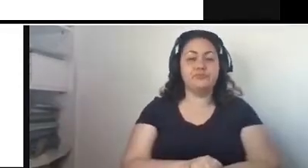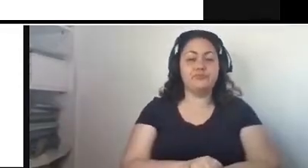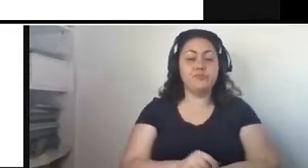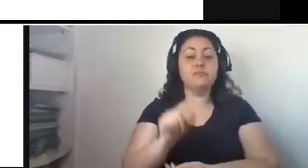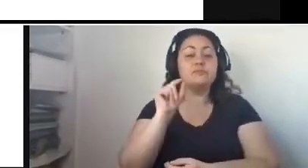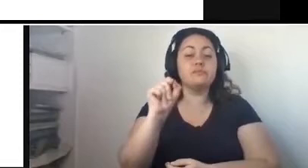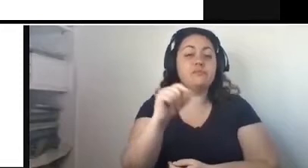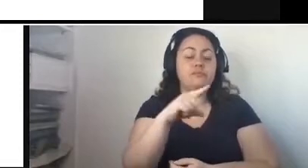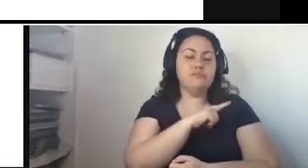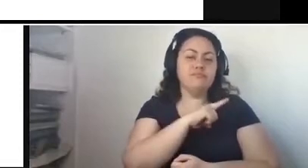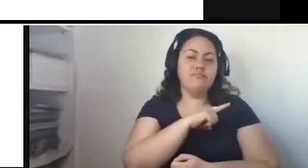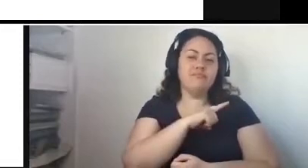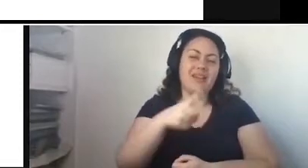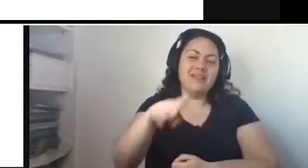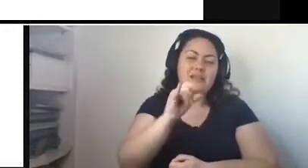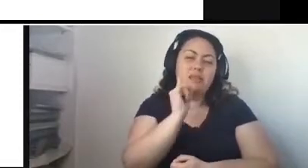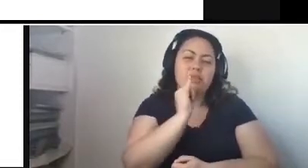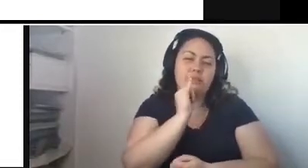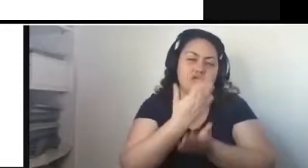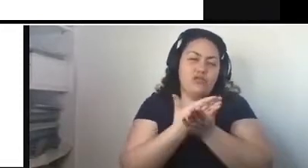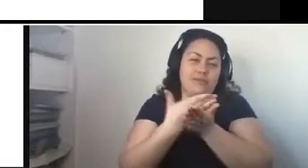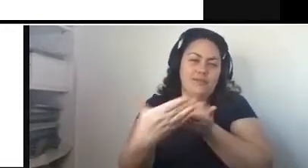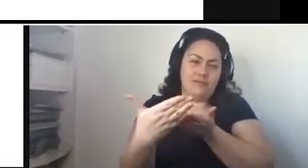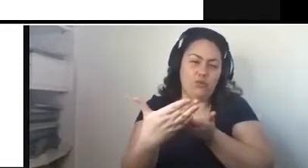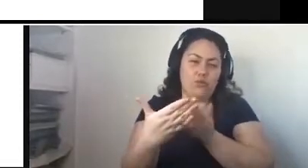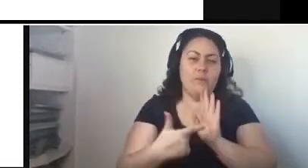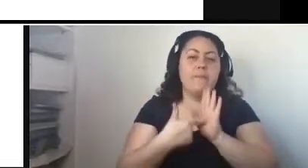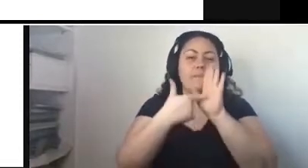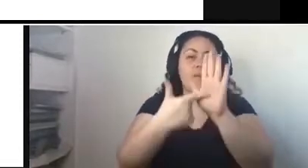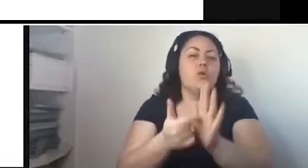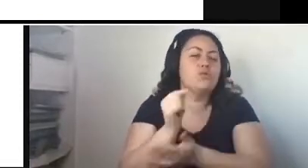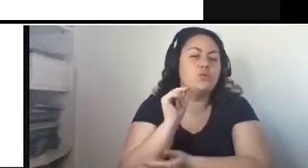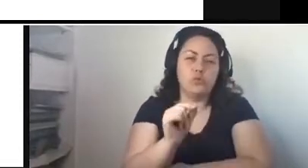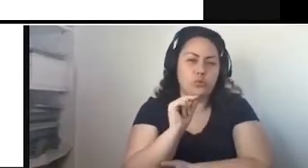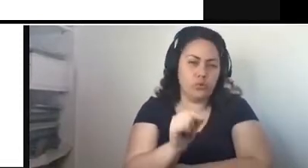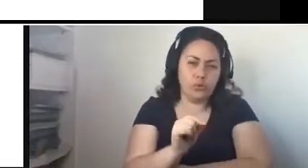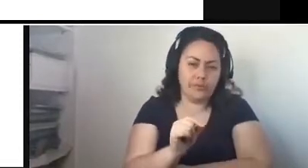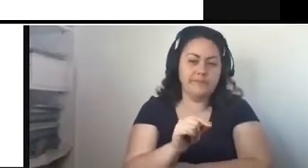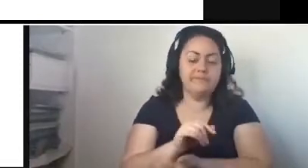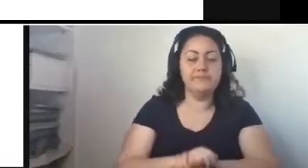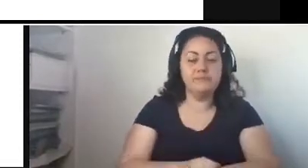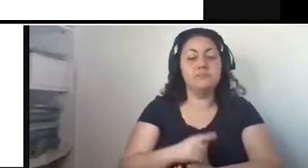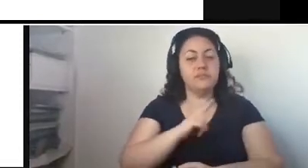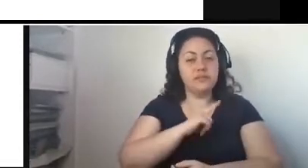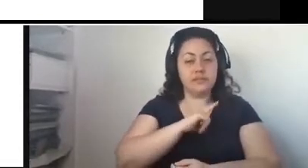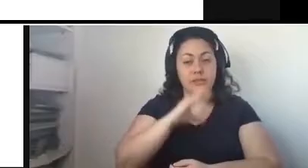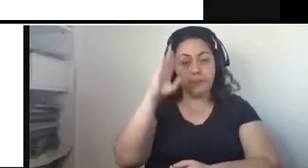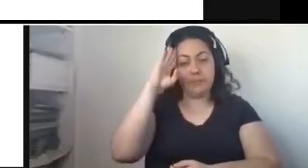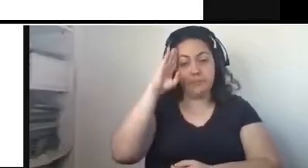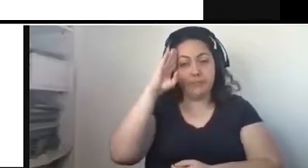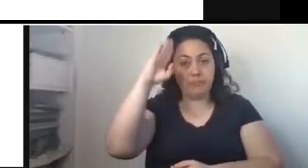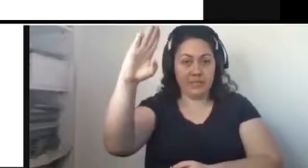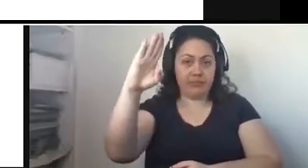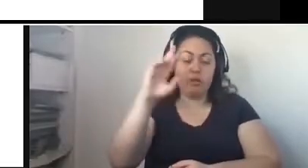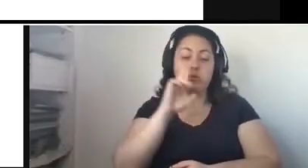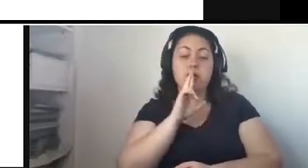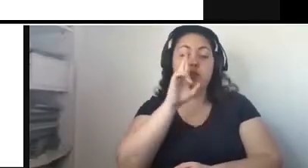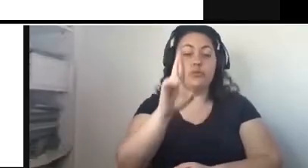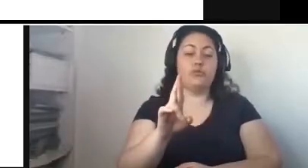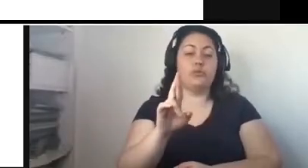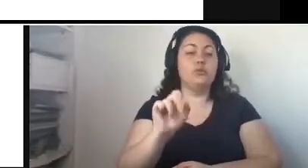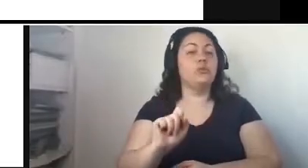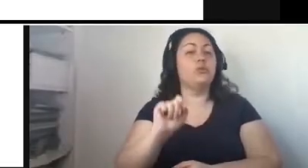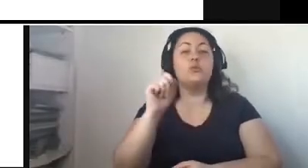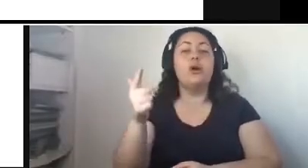né, iniciais revelaram? Né? Vamos ver quais são os principais resultados dessas